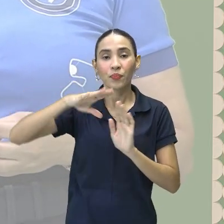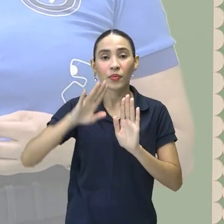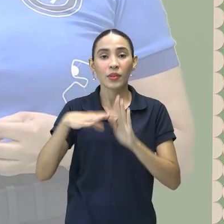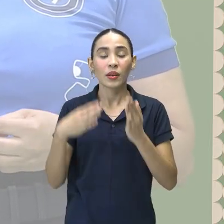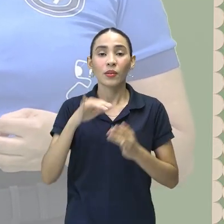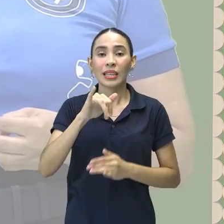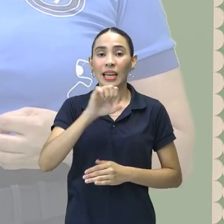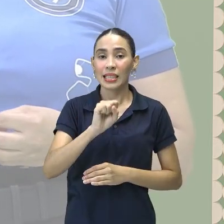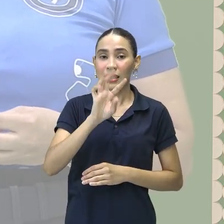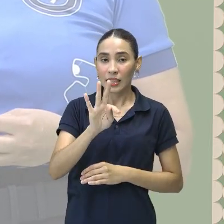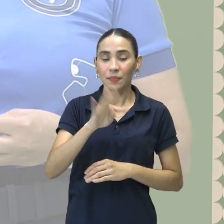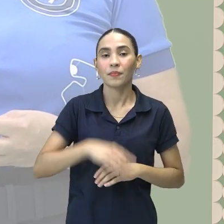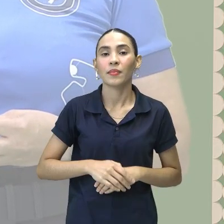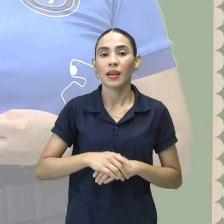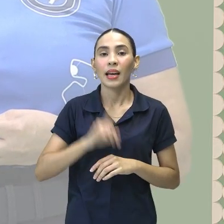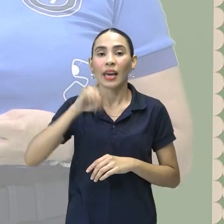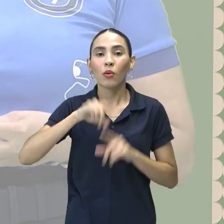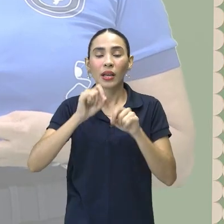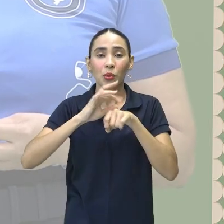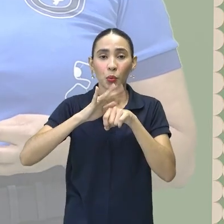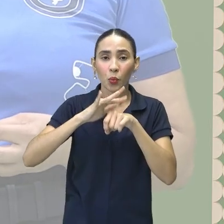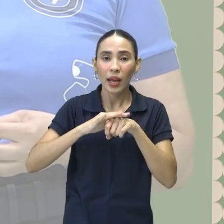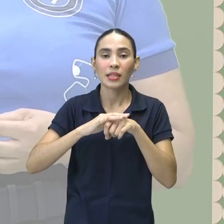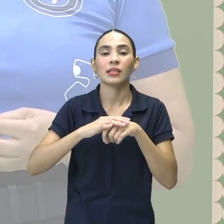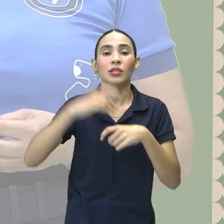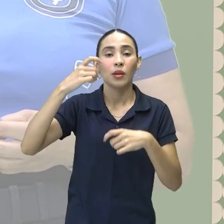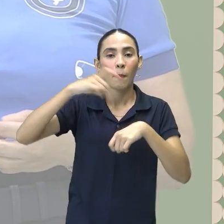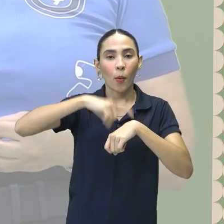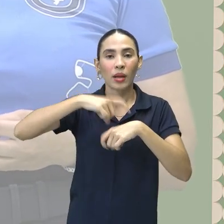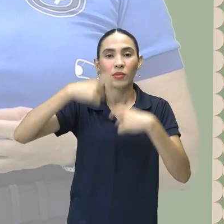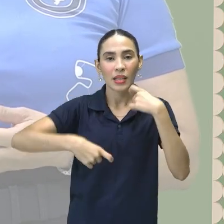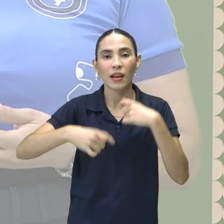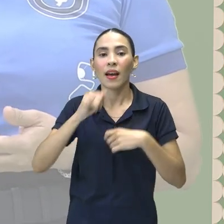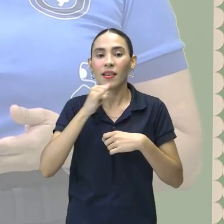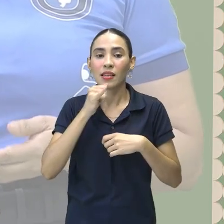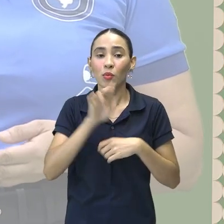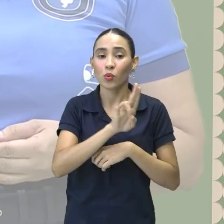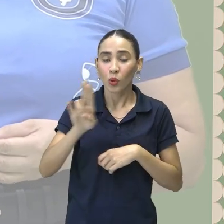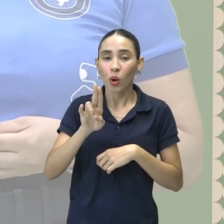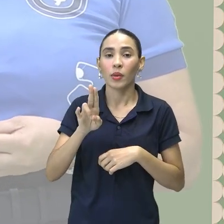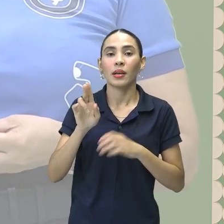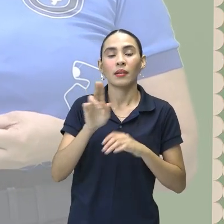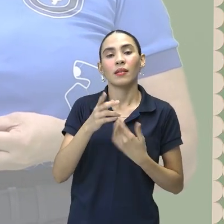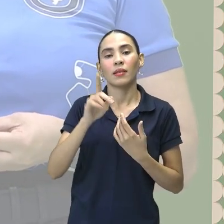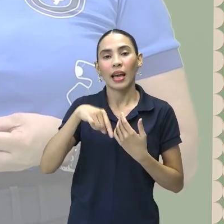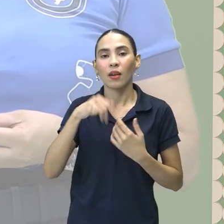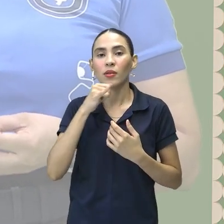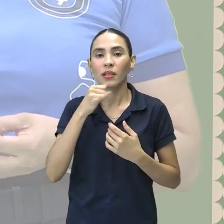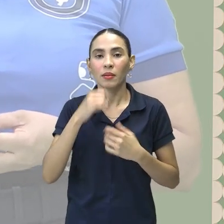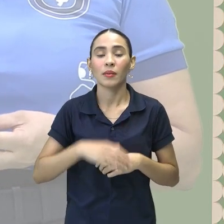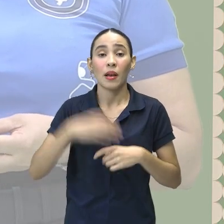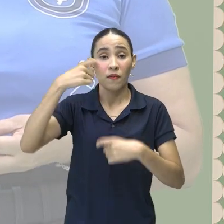as ISTs, elas são infecções sexualmente transmissíveis, como o próprio nome sugere, são transmissíveis